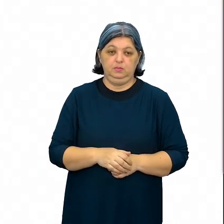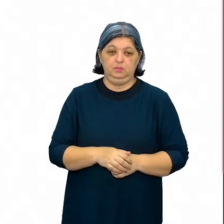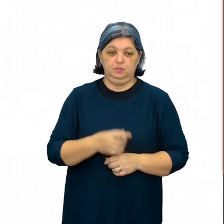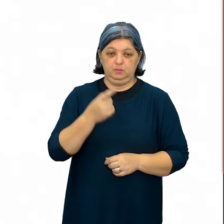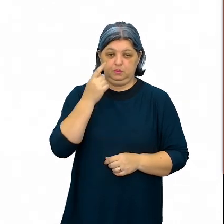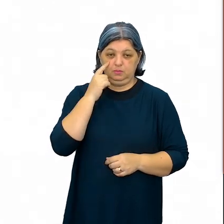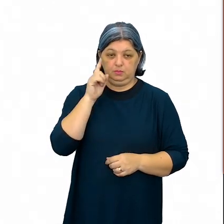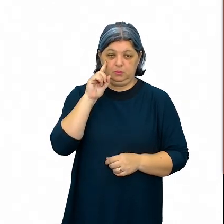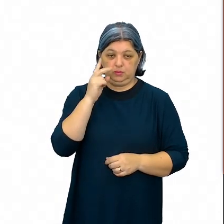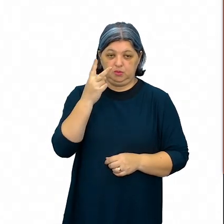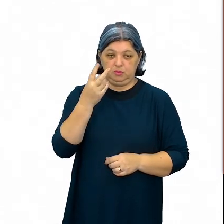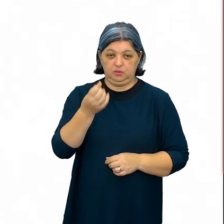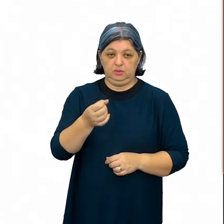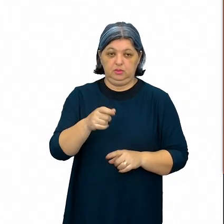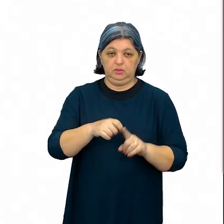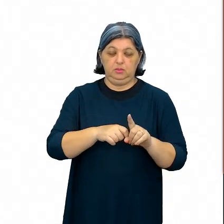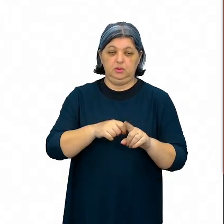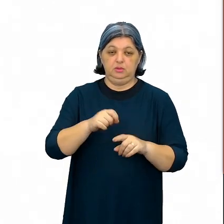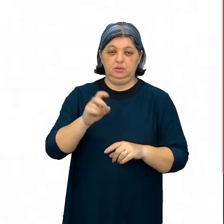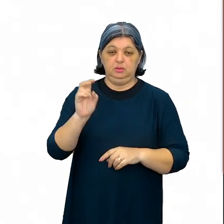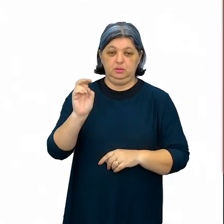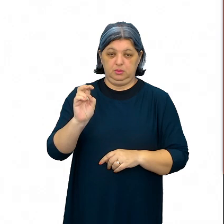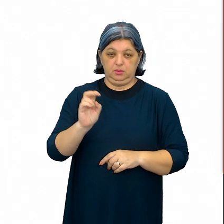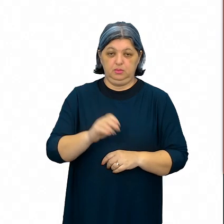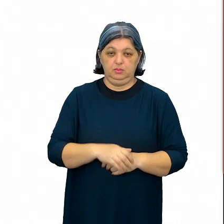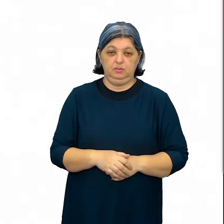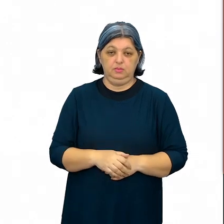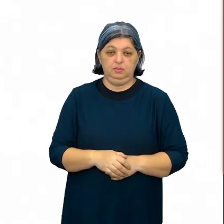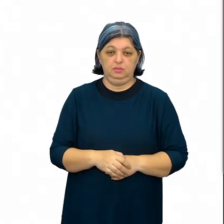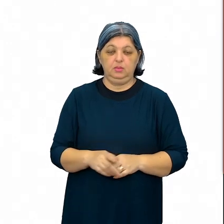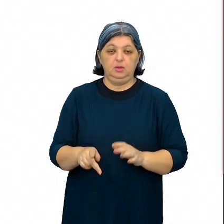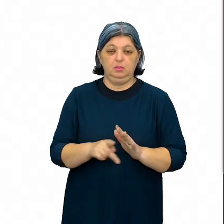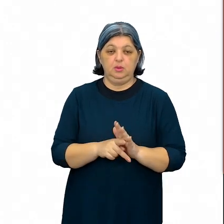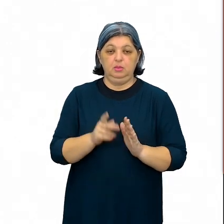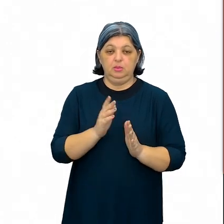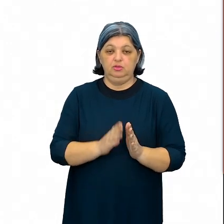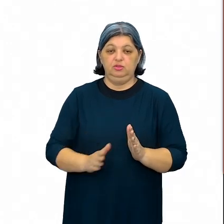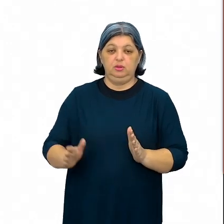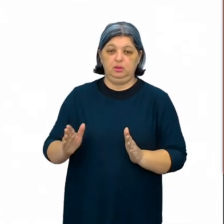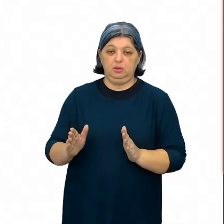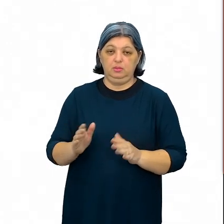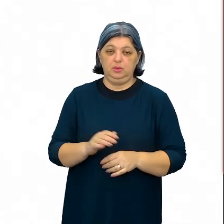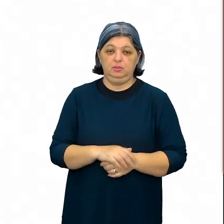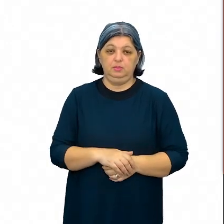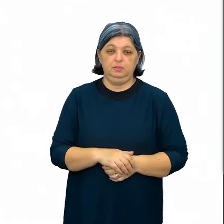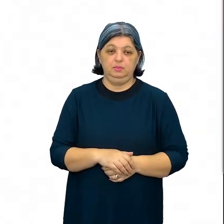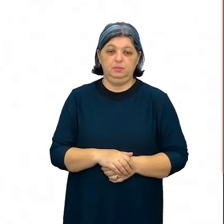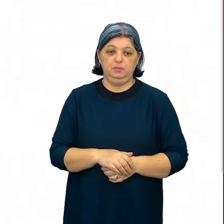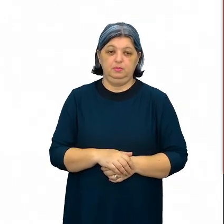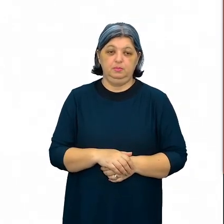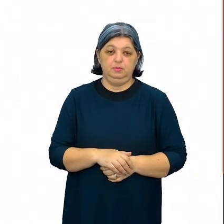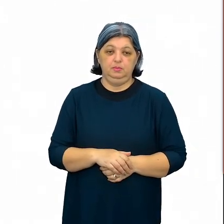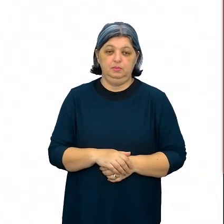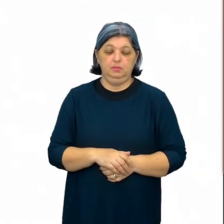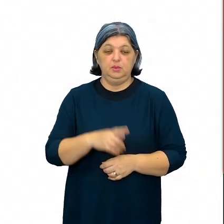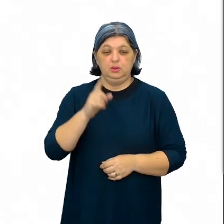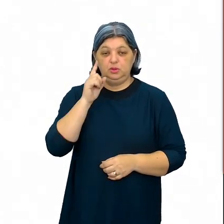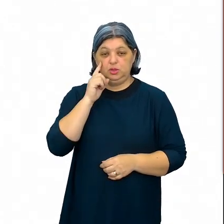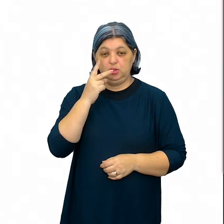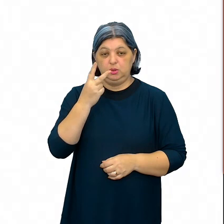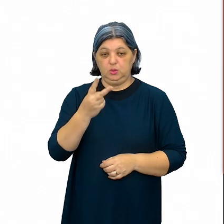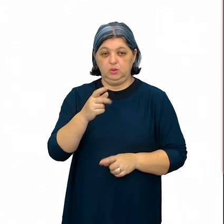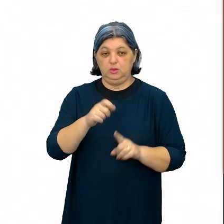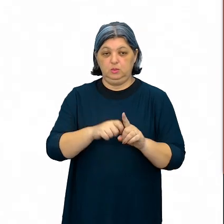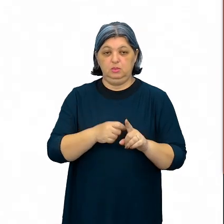no dia vinte e seis do cinco na formação de tapa nós trabalhamos no dia dois do 6